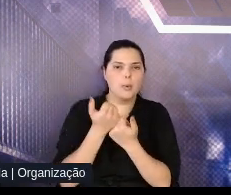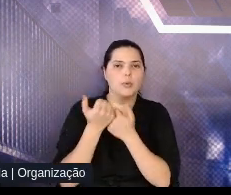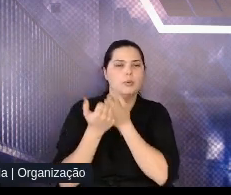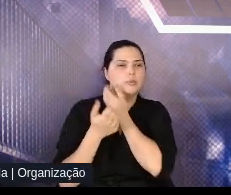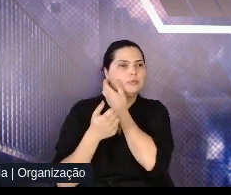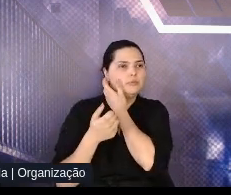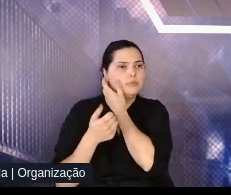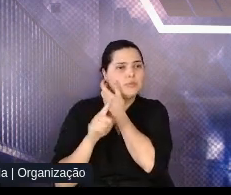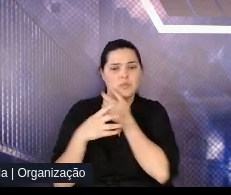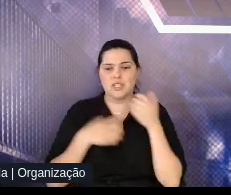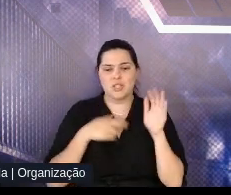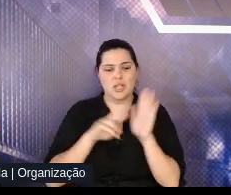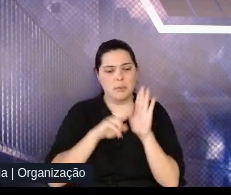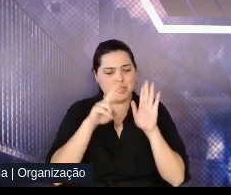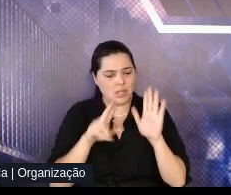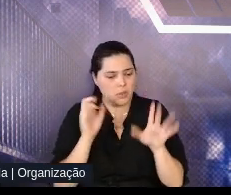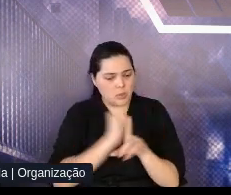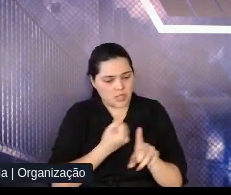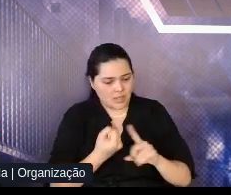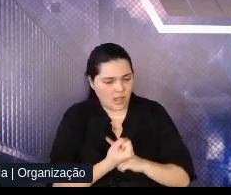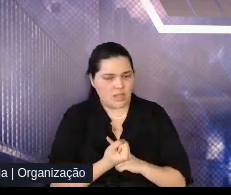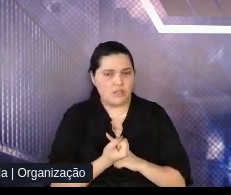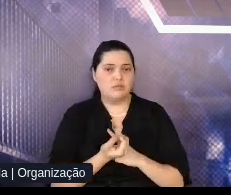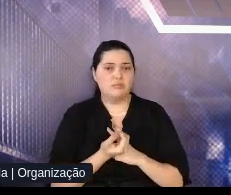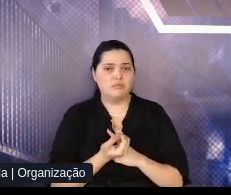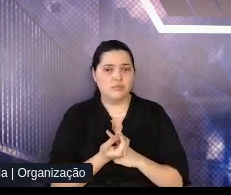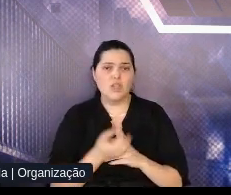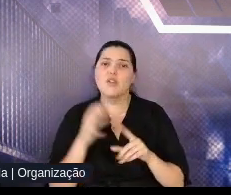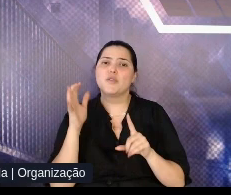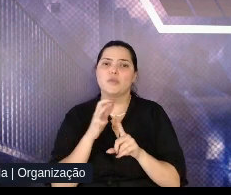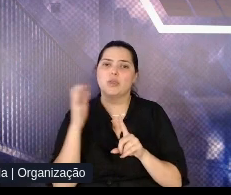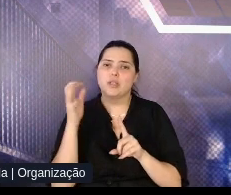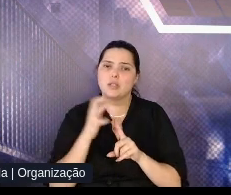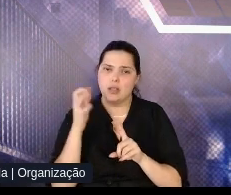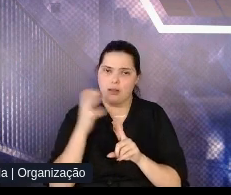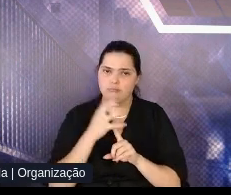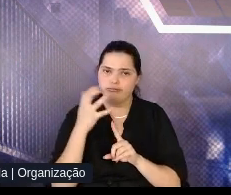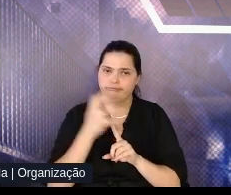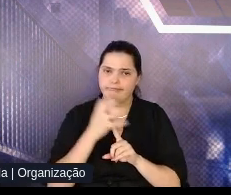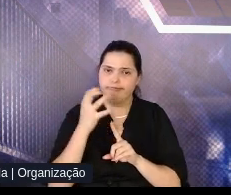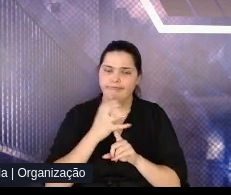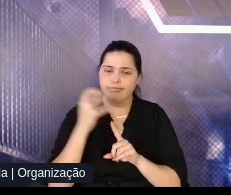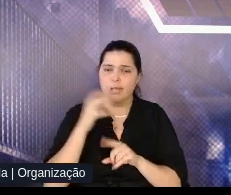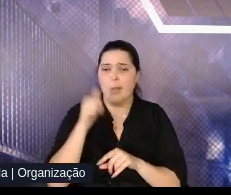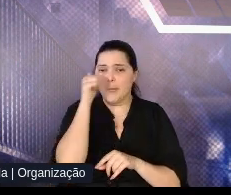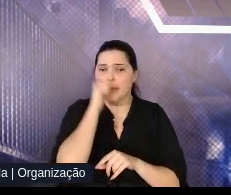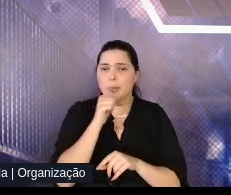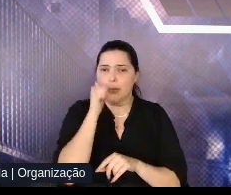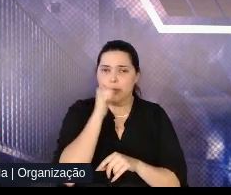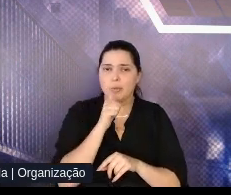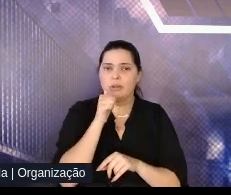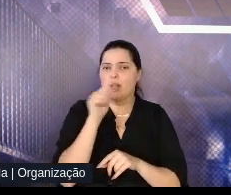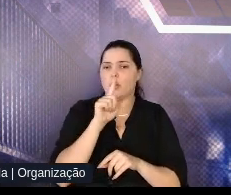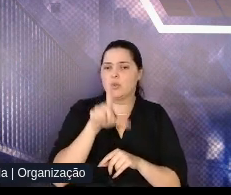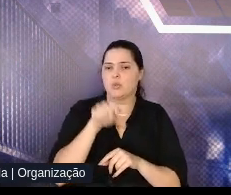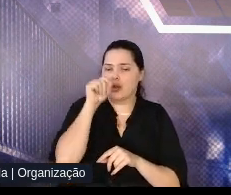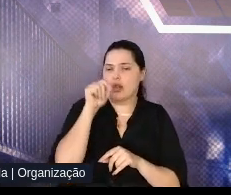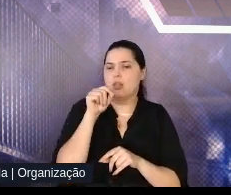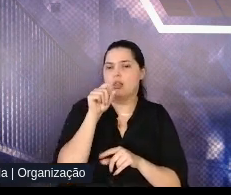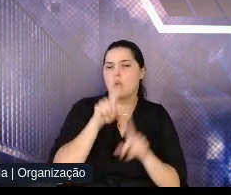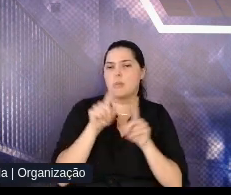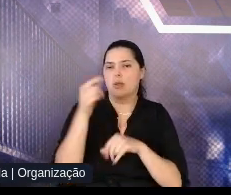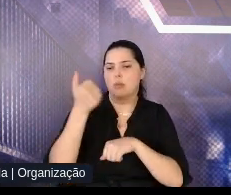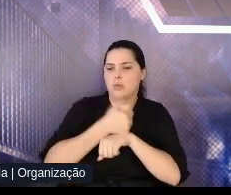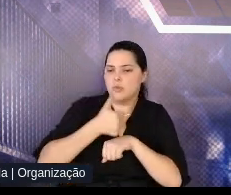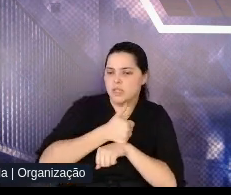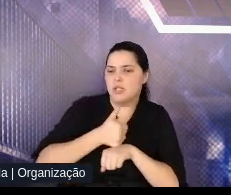sentir representado numa sociedade, ela interfere muito. A mulheres não escolherem determinadas profissões,